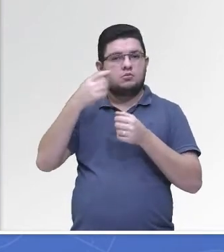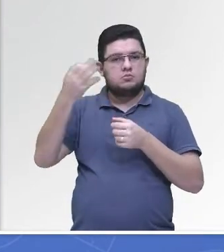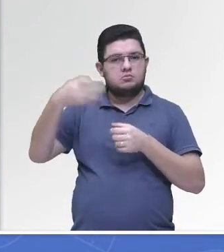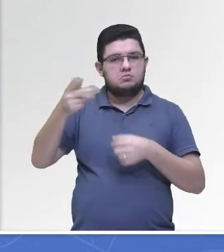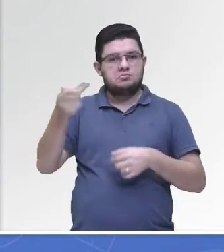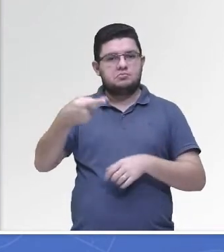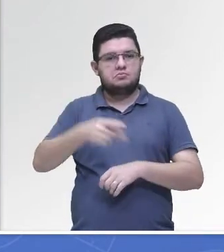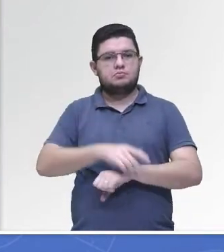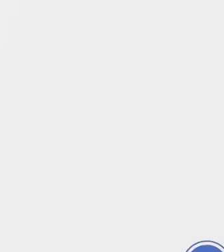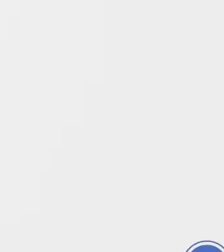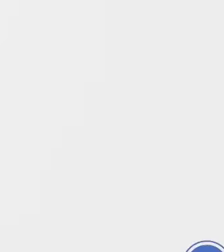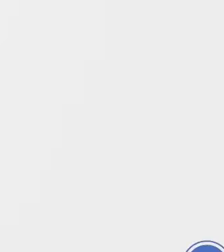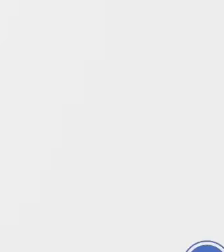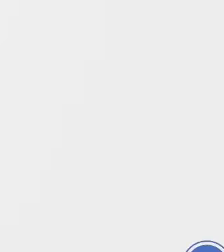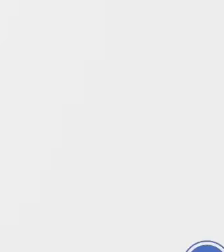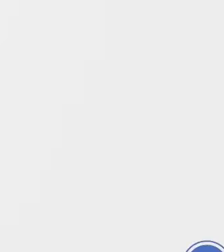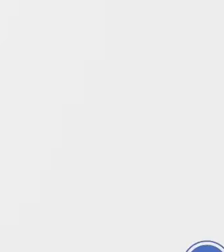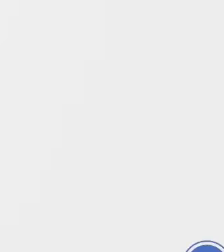resposta.